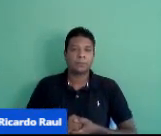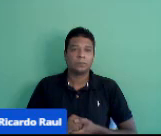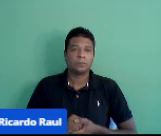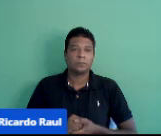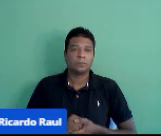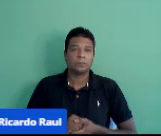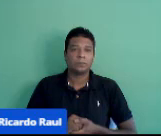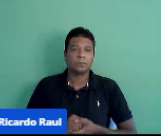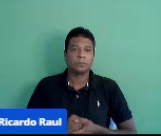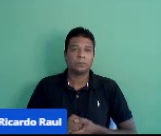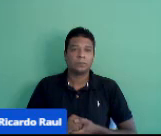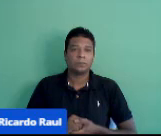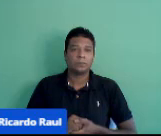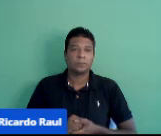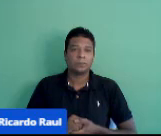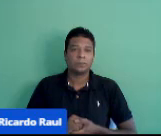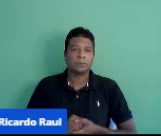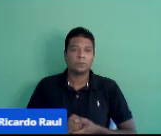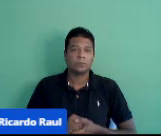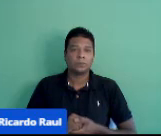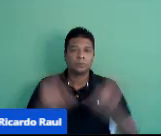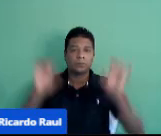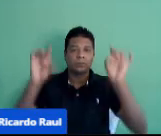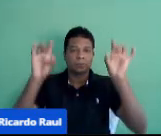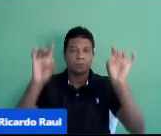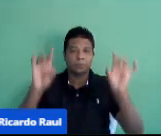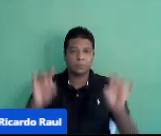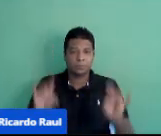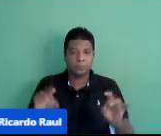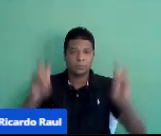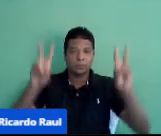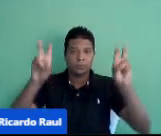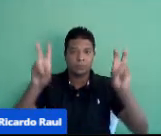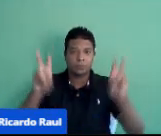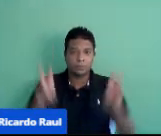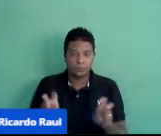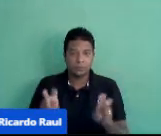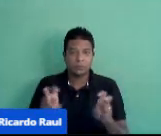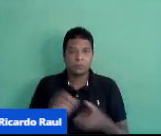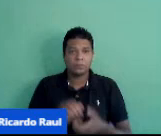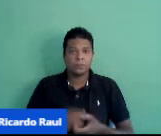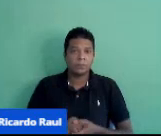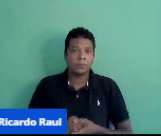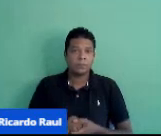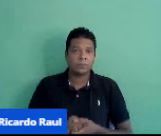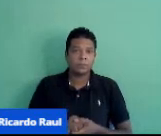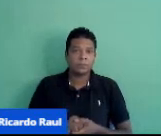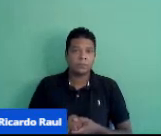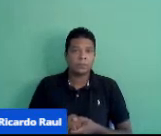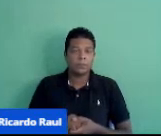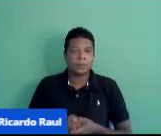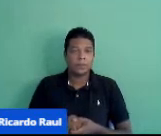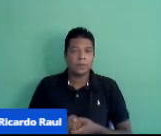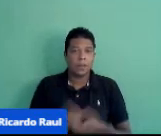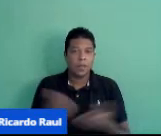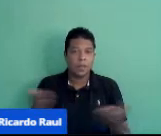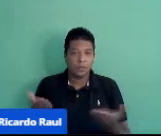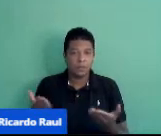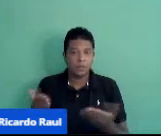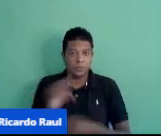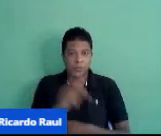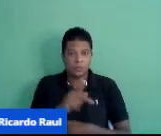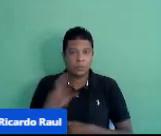Então, a gente elencou aqui alguns tópicos por diálogo, né? Então, a gente vai abrir para os professores falarem um pouco agora